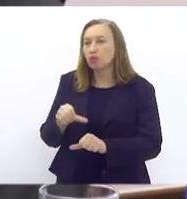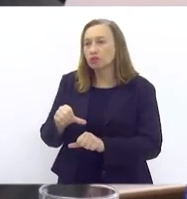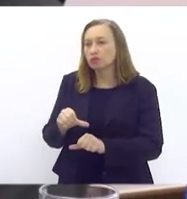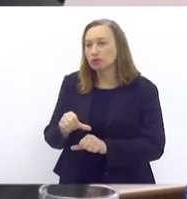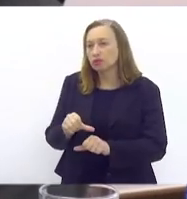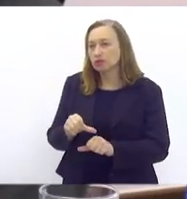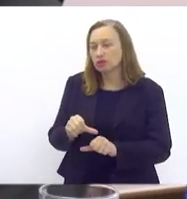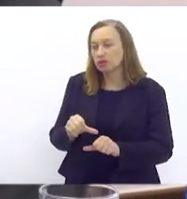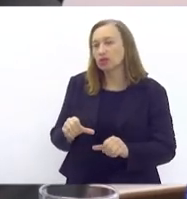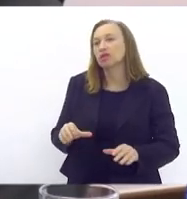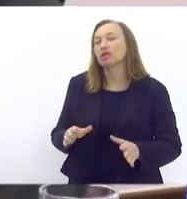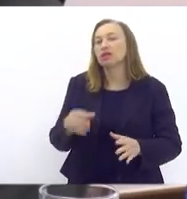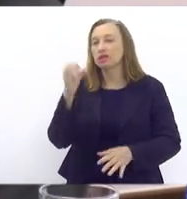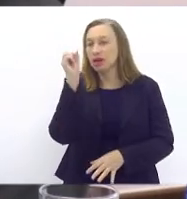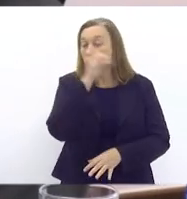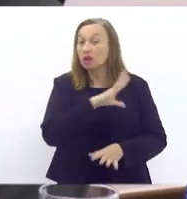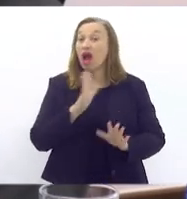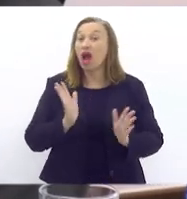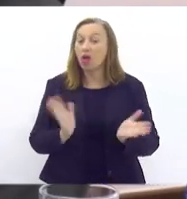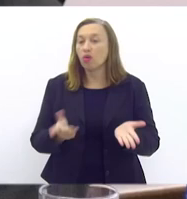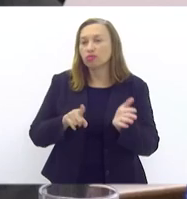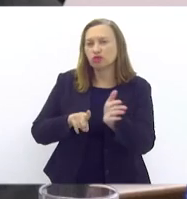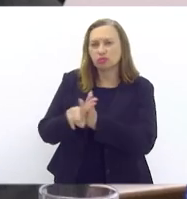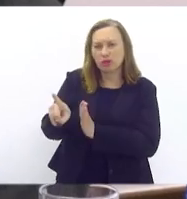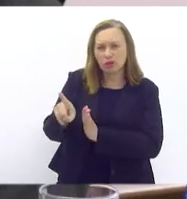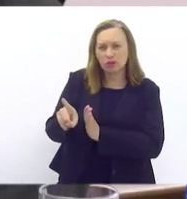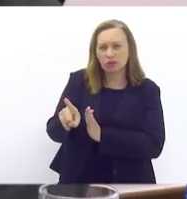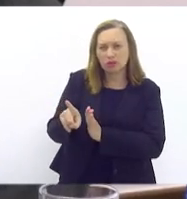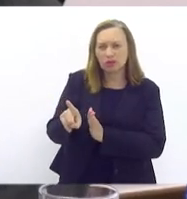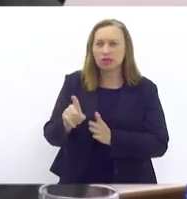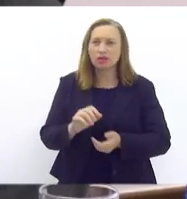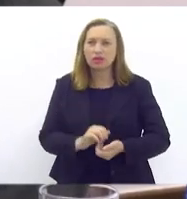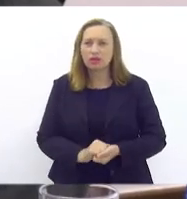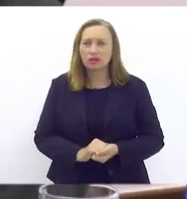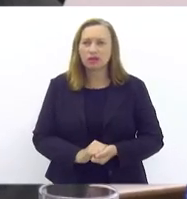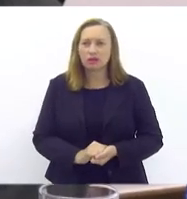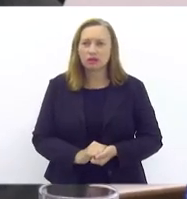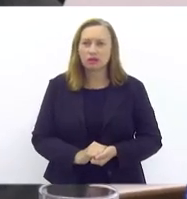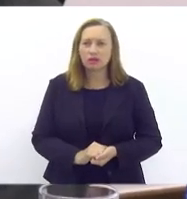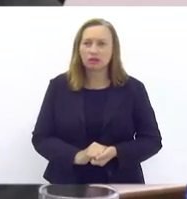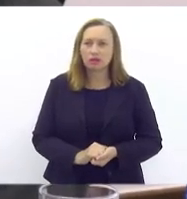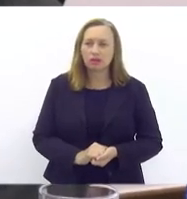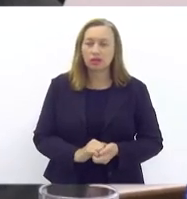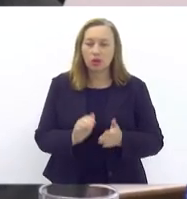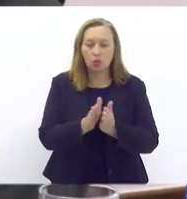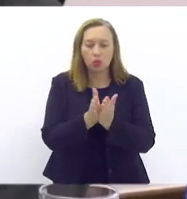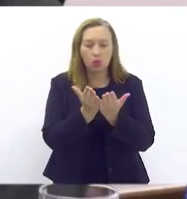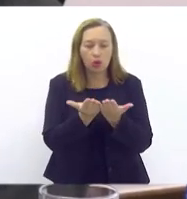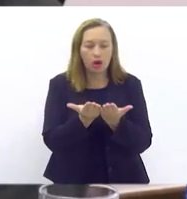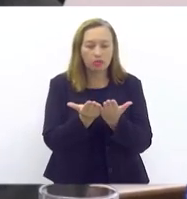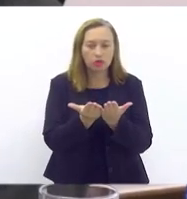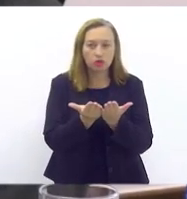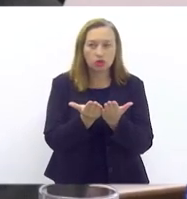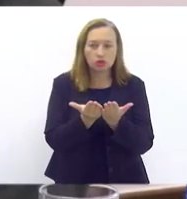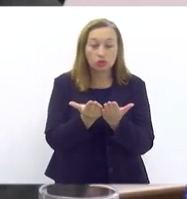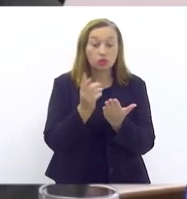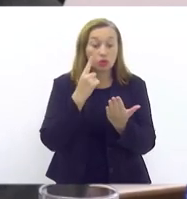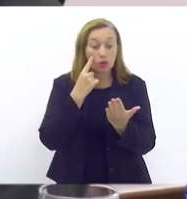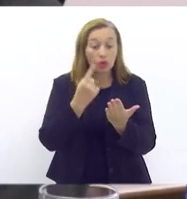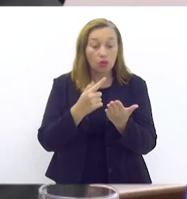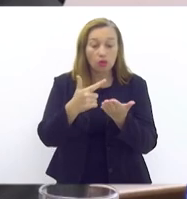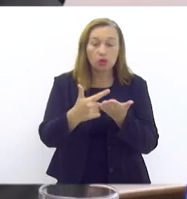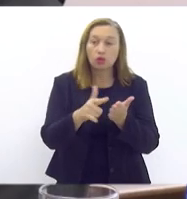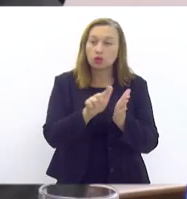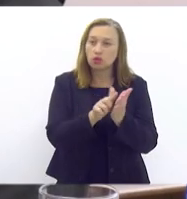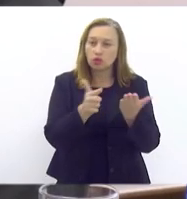coias abusivas Agora eu te pergunto abre as redes sociais abre nos jornais aí vocês vão ver lá